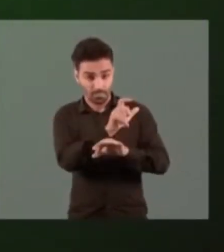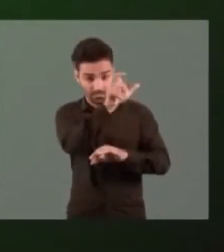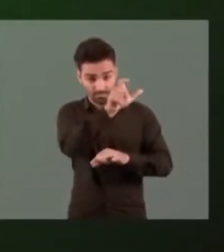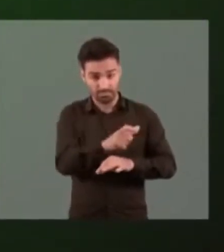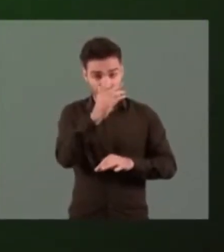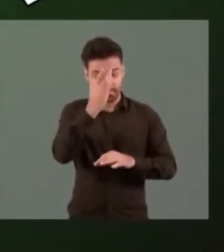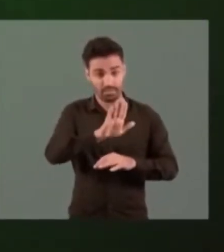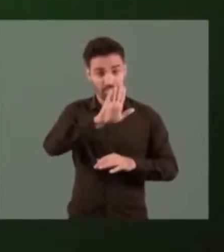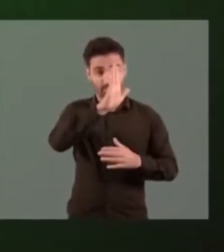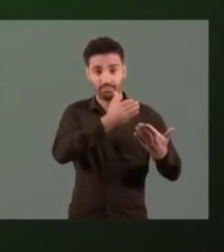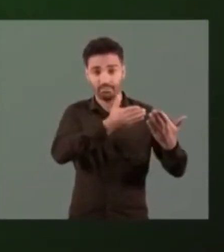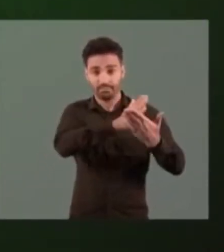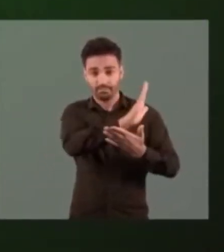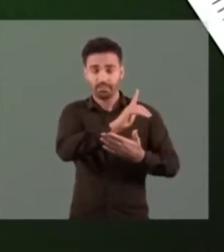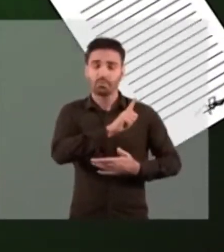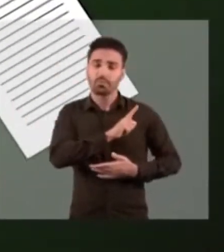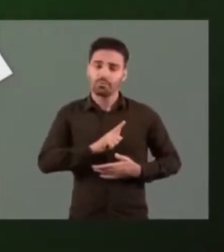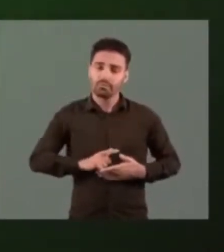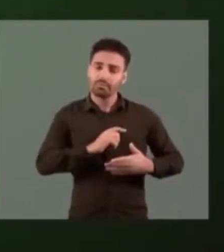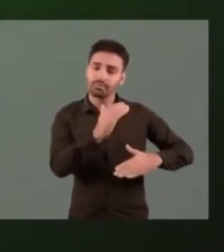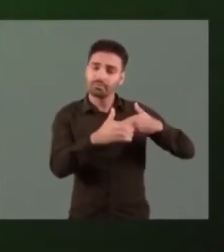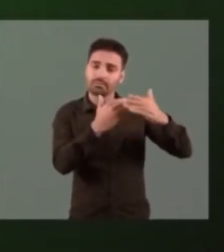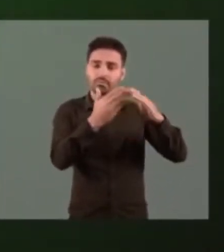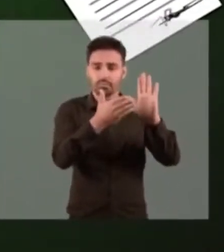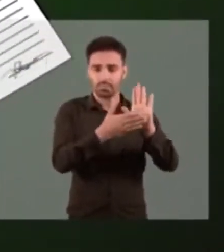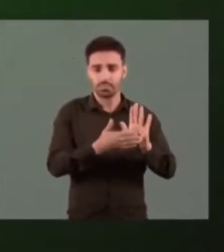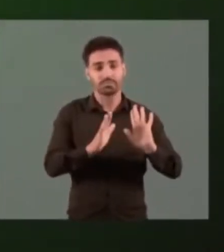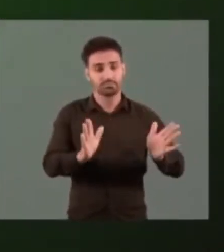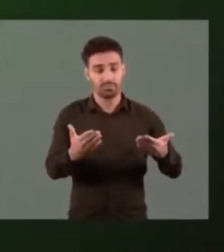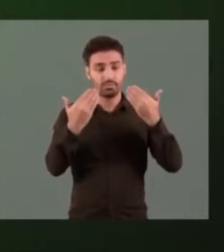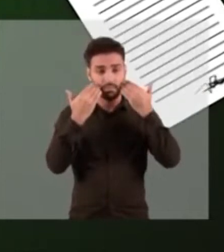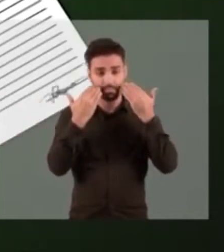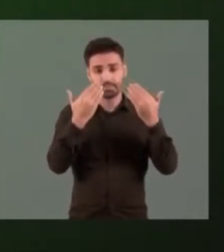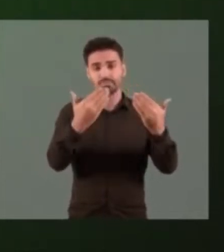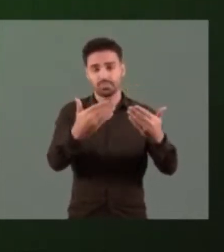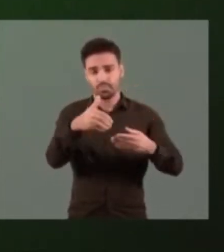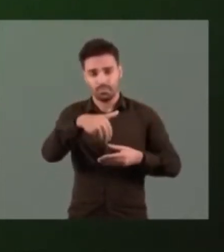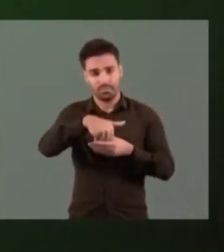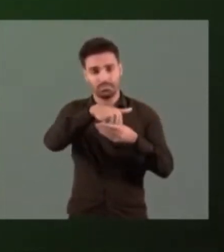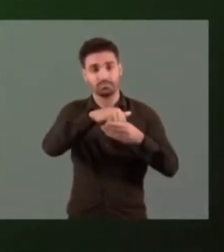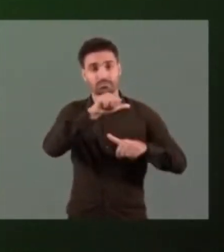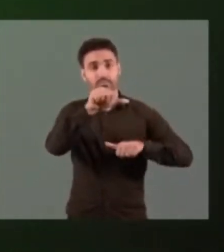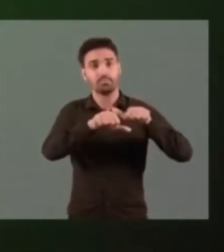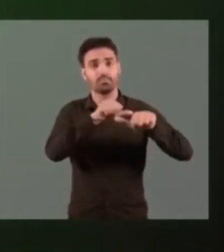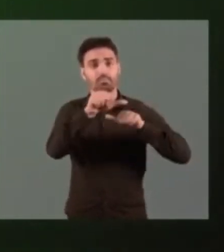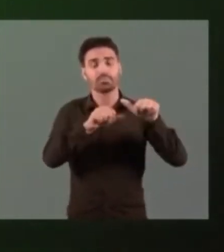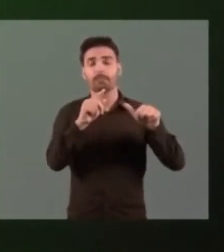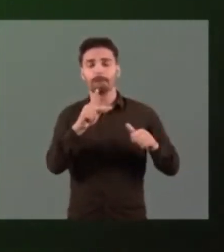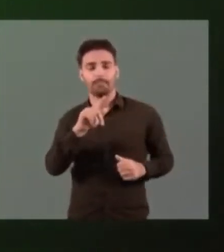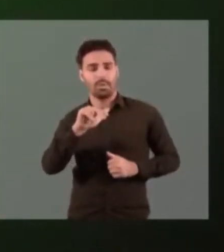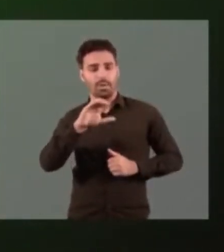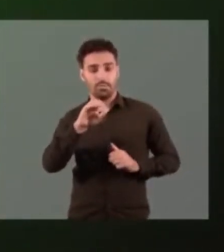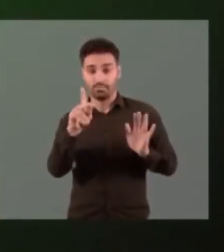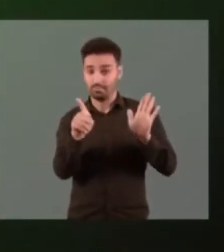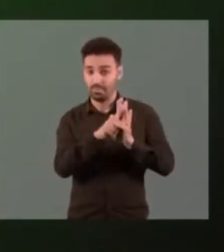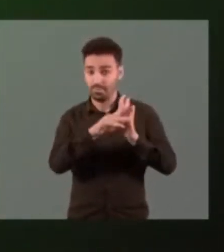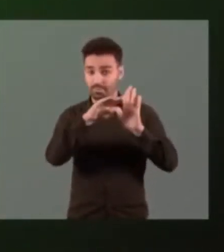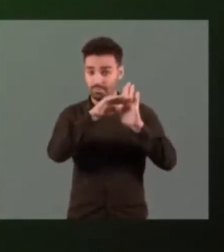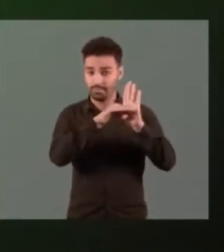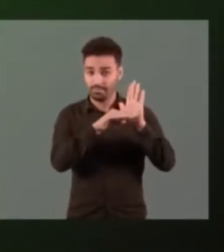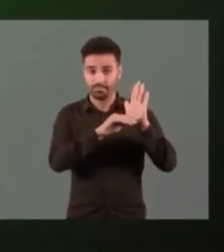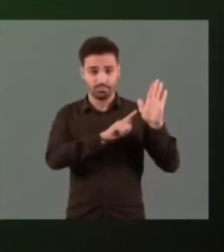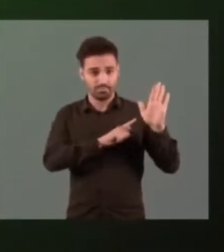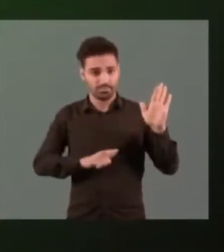os governantes desenvolvem as propostas que apresentaram nas eleições e as transformam em um plano de governo. É nesse